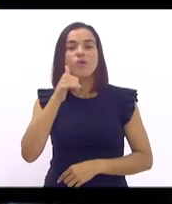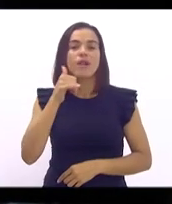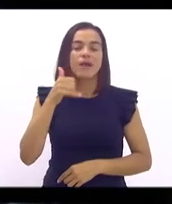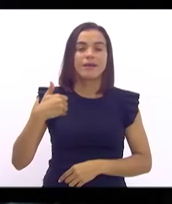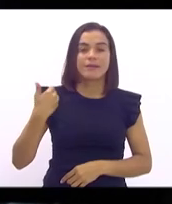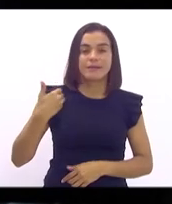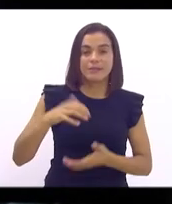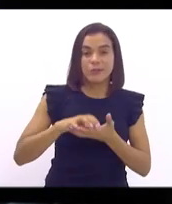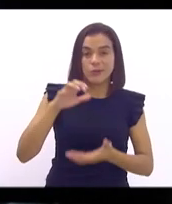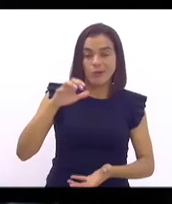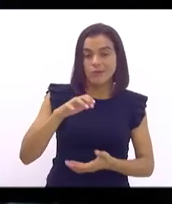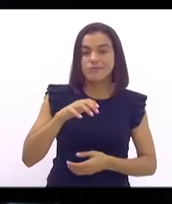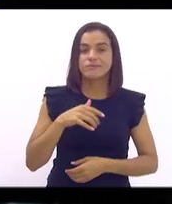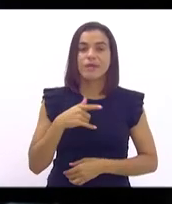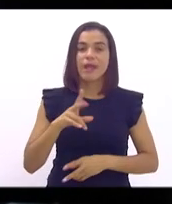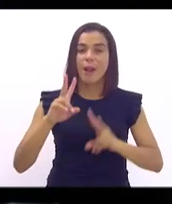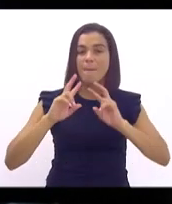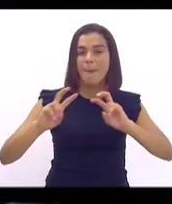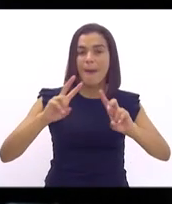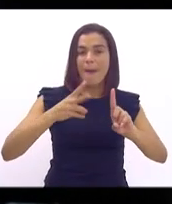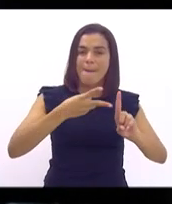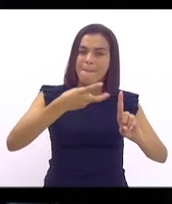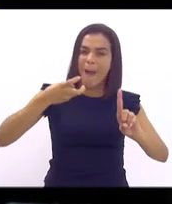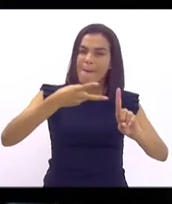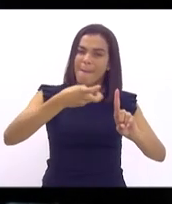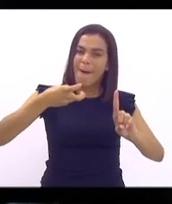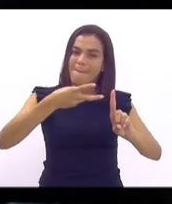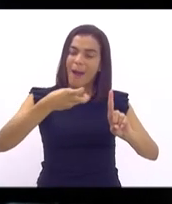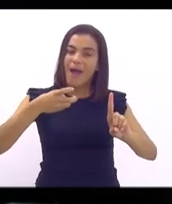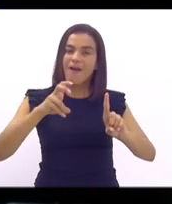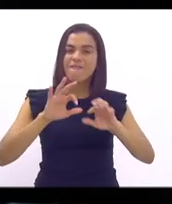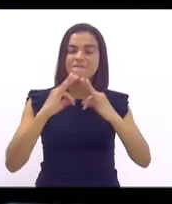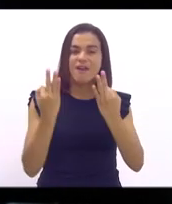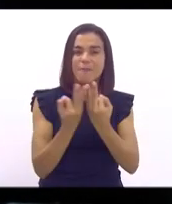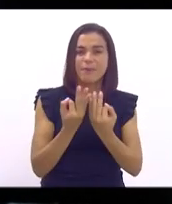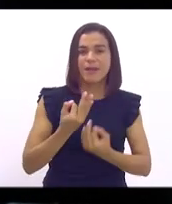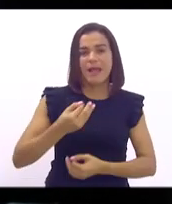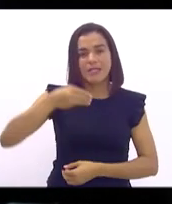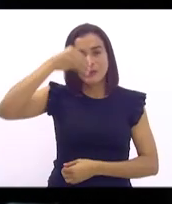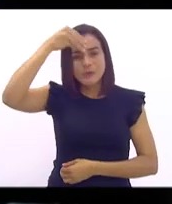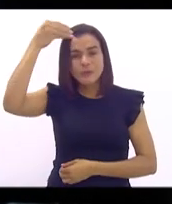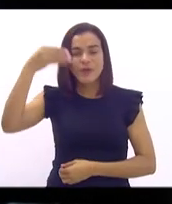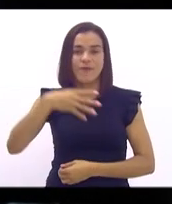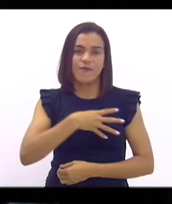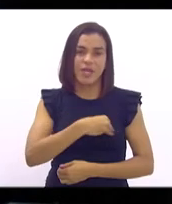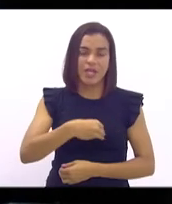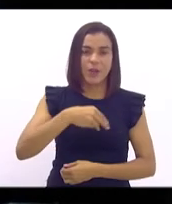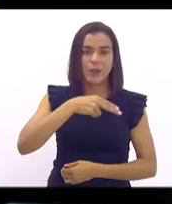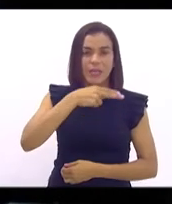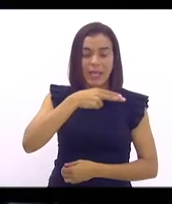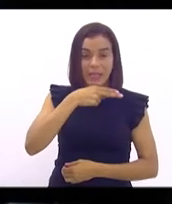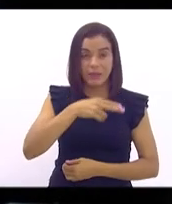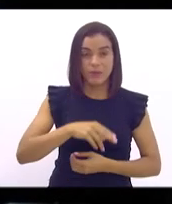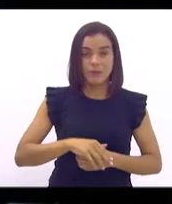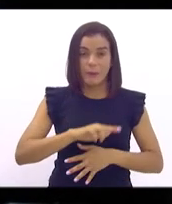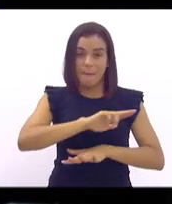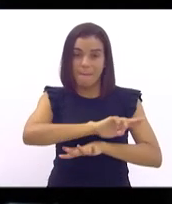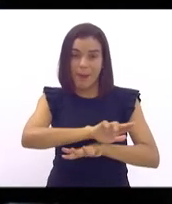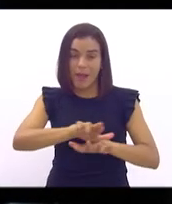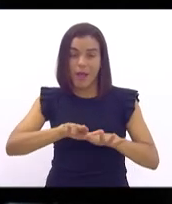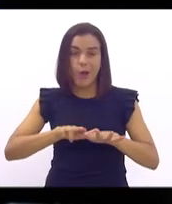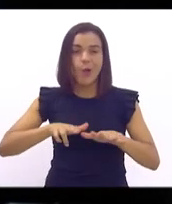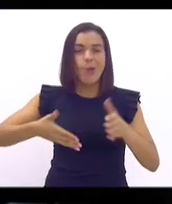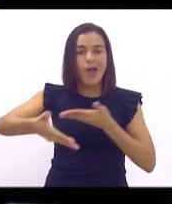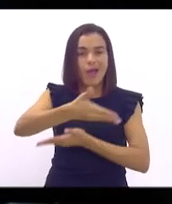em que é abusada financeiramente por seus familiares, netos, sobrinhos, filhos e outros, né? Numa relação